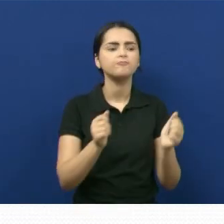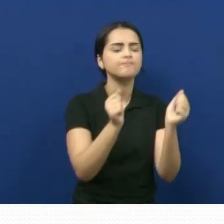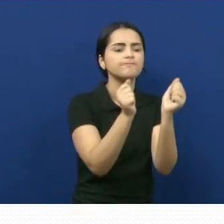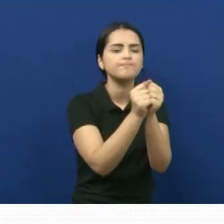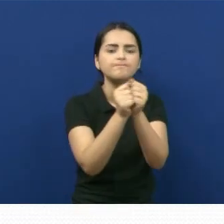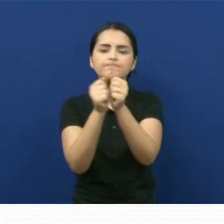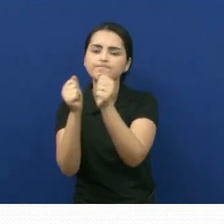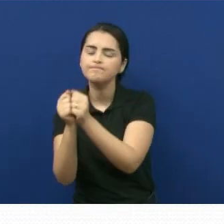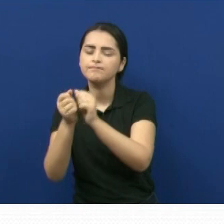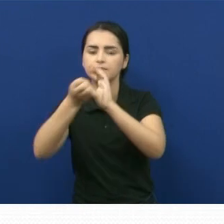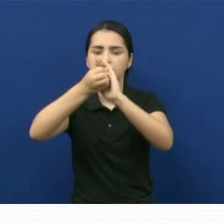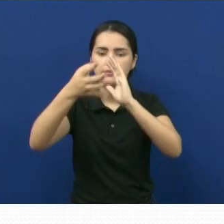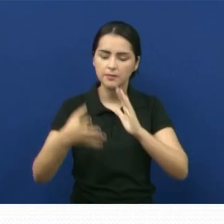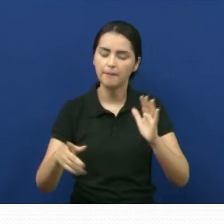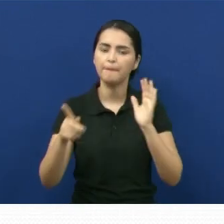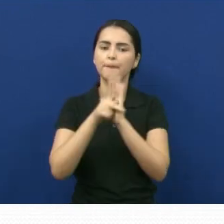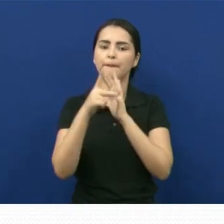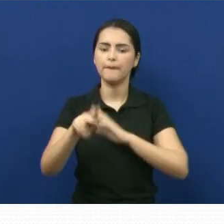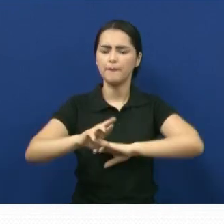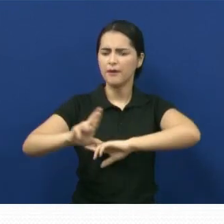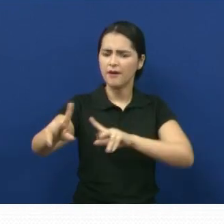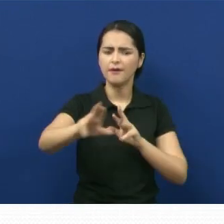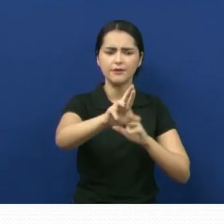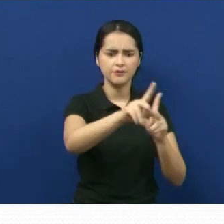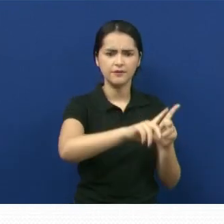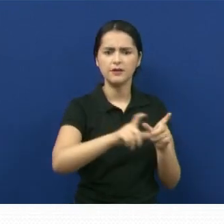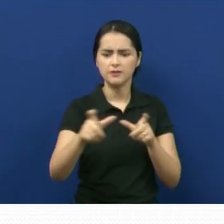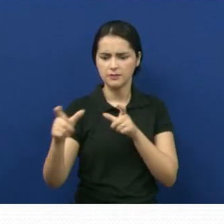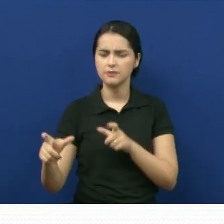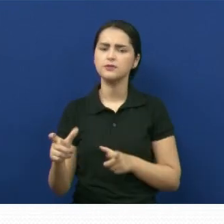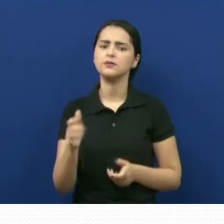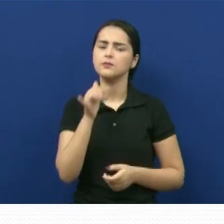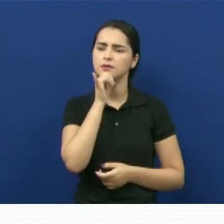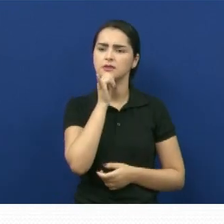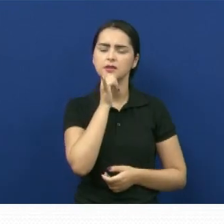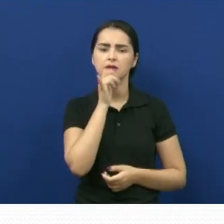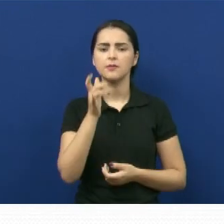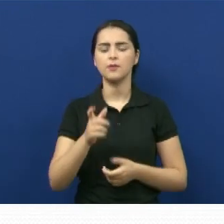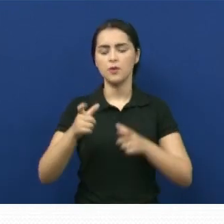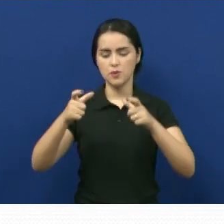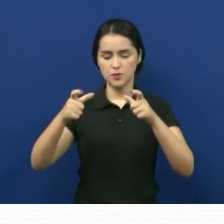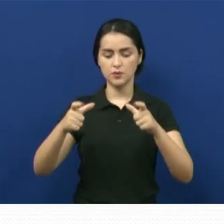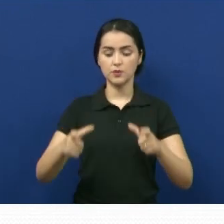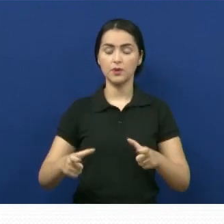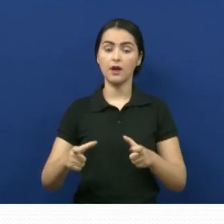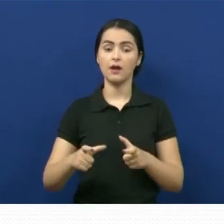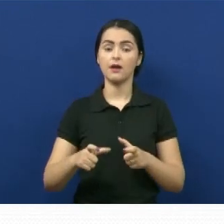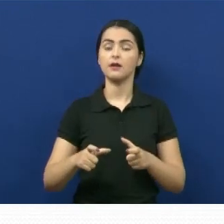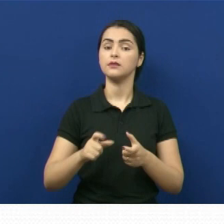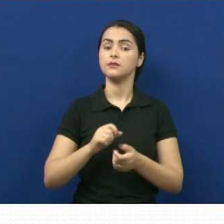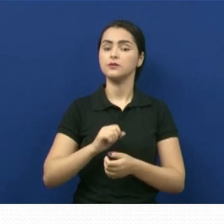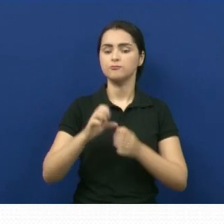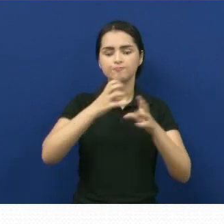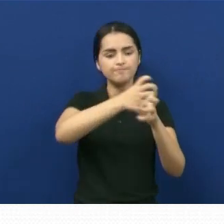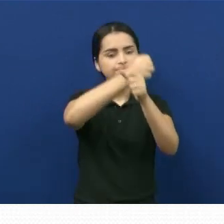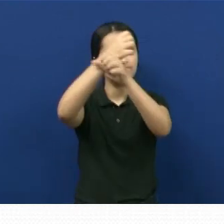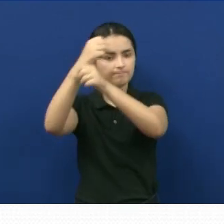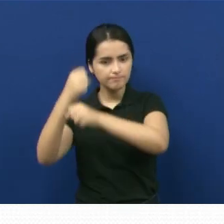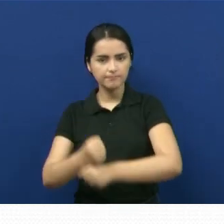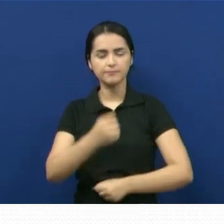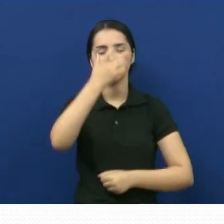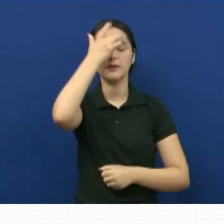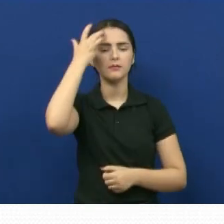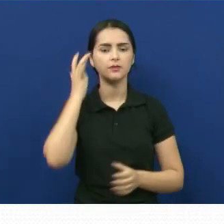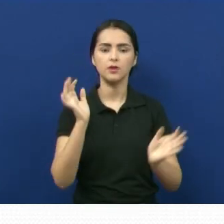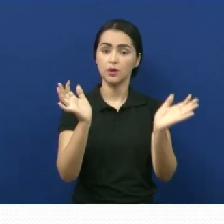características próprias que os diferenciam do demais. Logo, o lugar engloba o espaço construído pelos indivíduos e